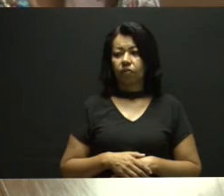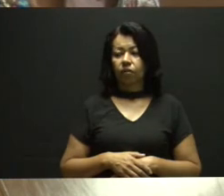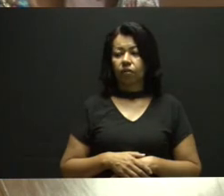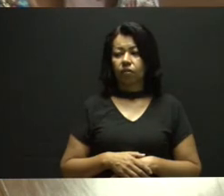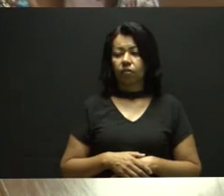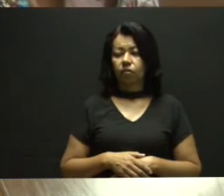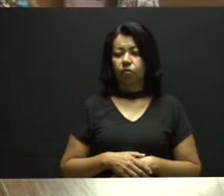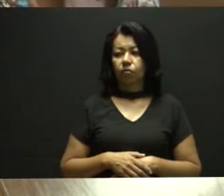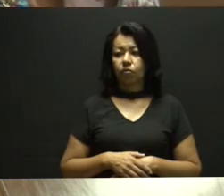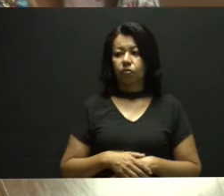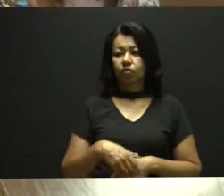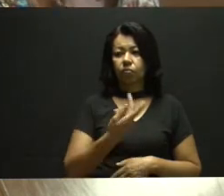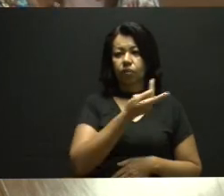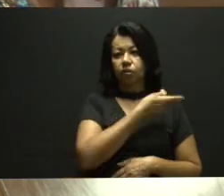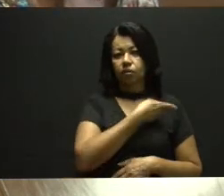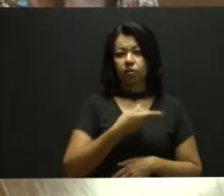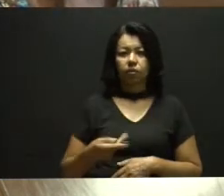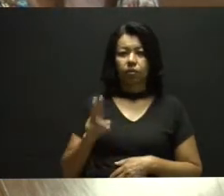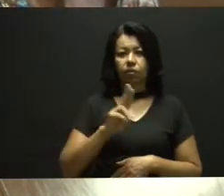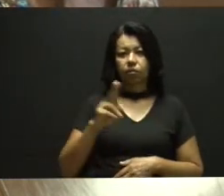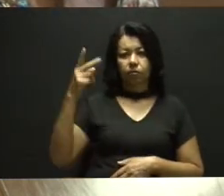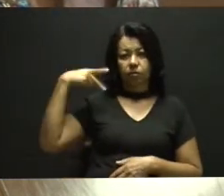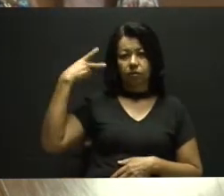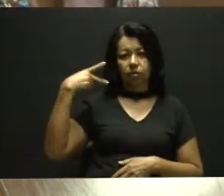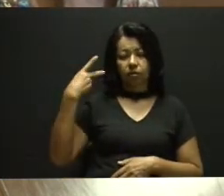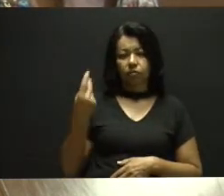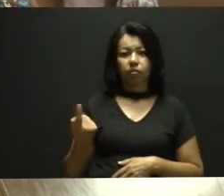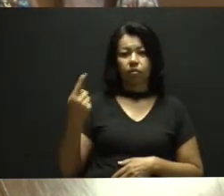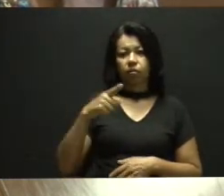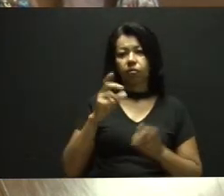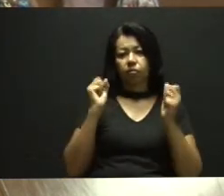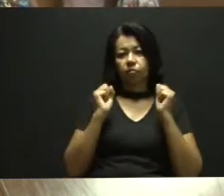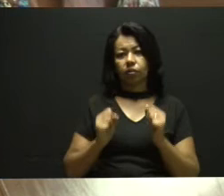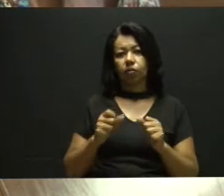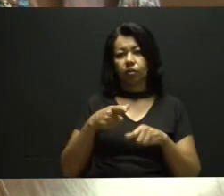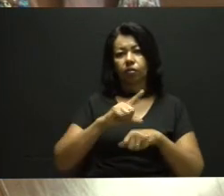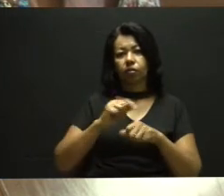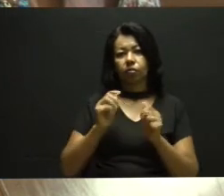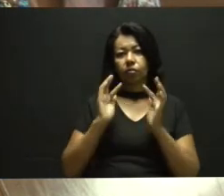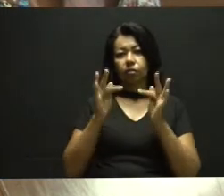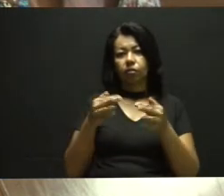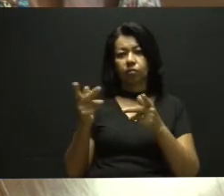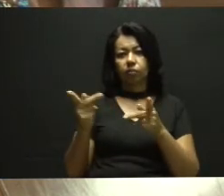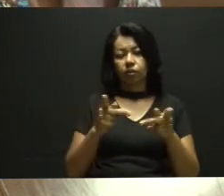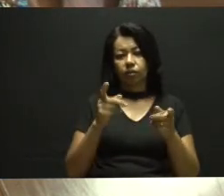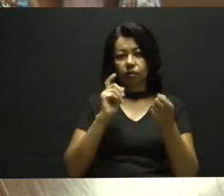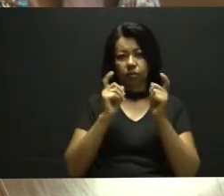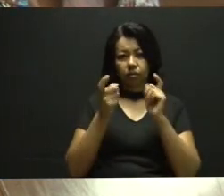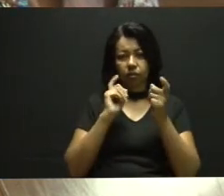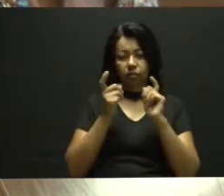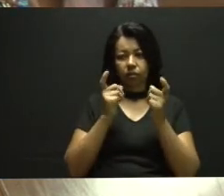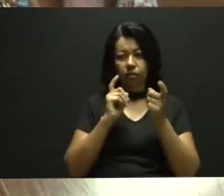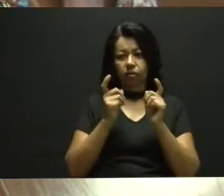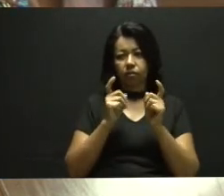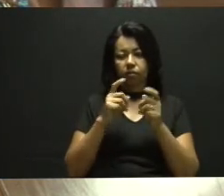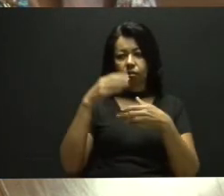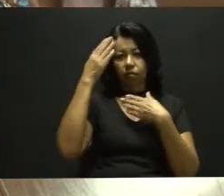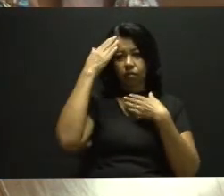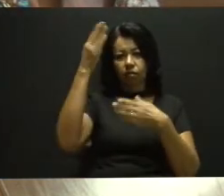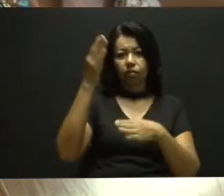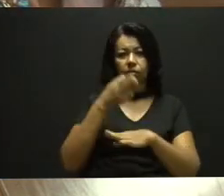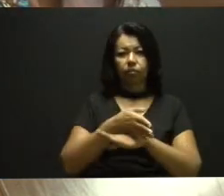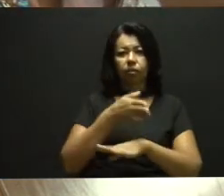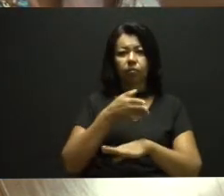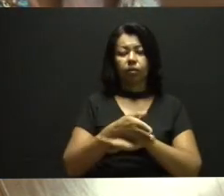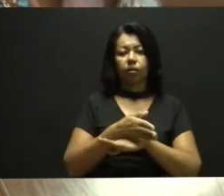esta presidência nome dos vereadores que integram este poder antes de encerrar o presente ato solene agradece a participação